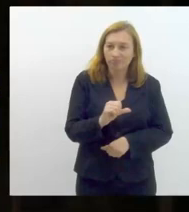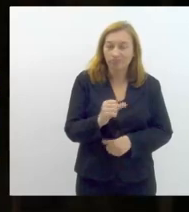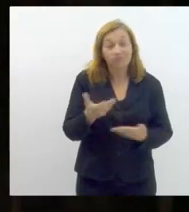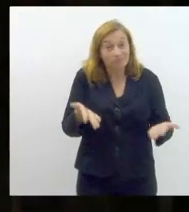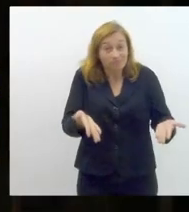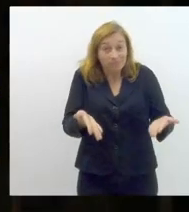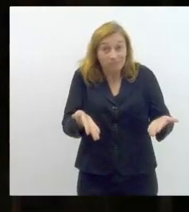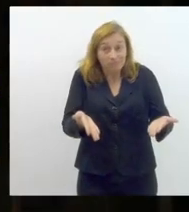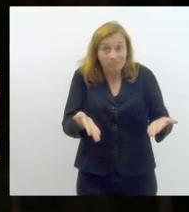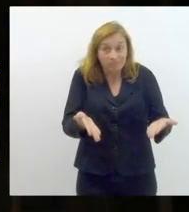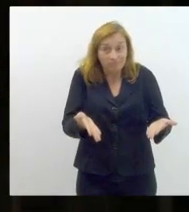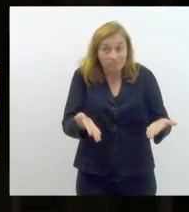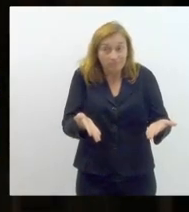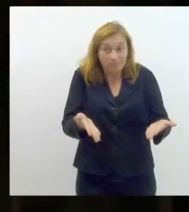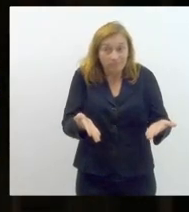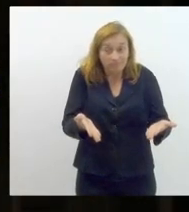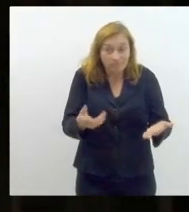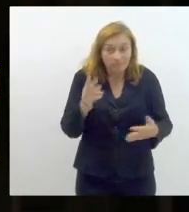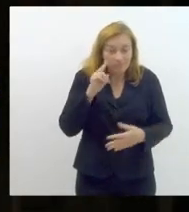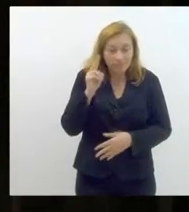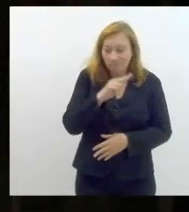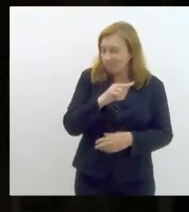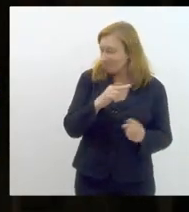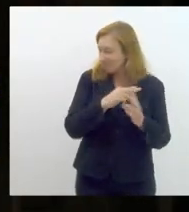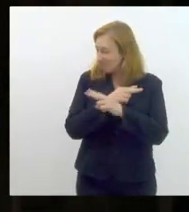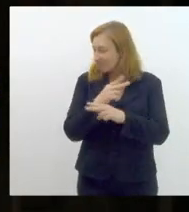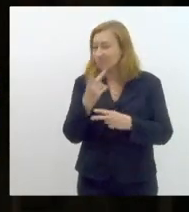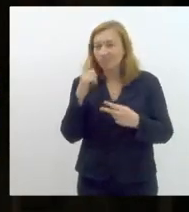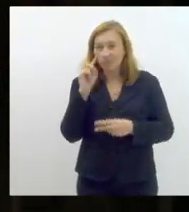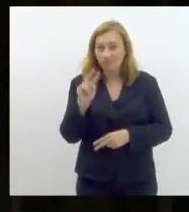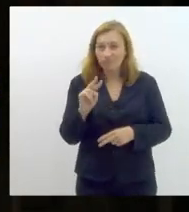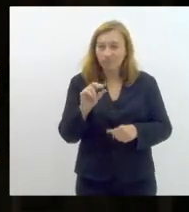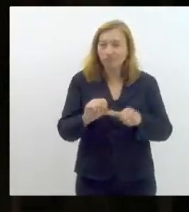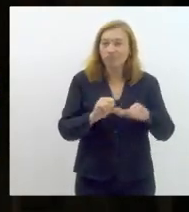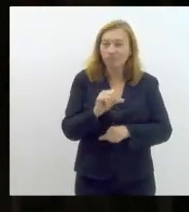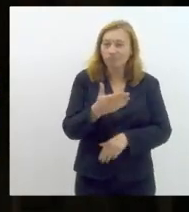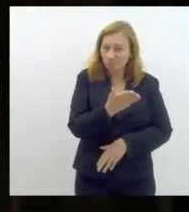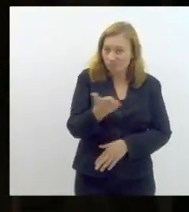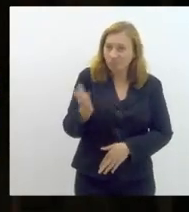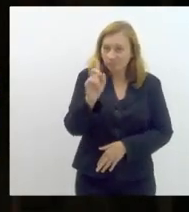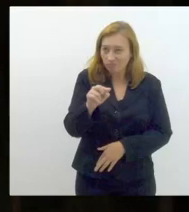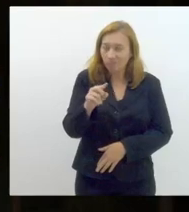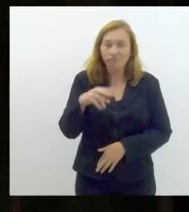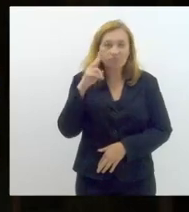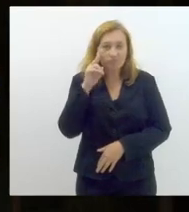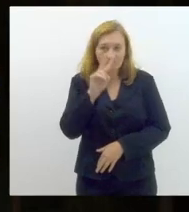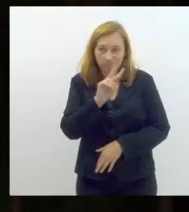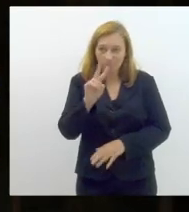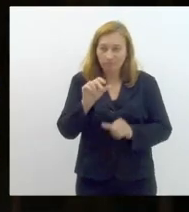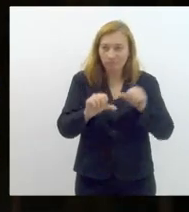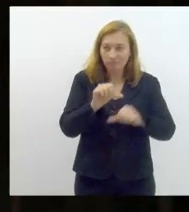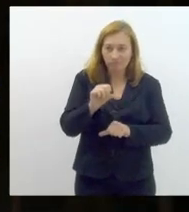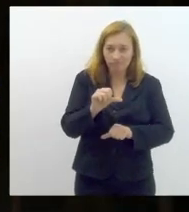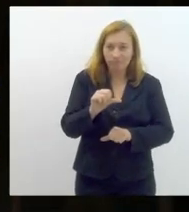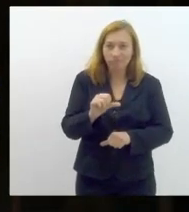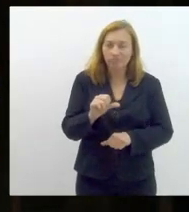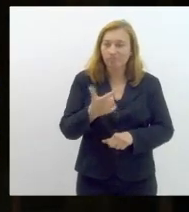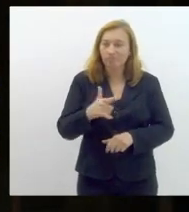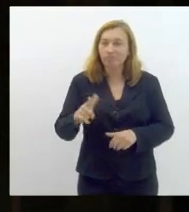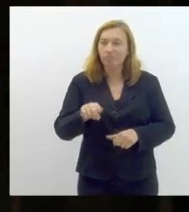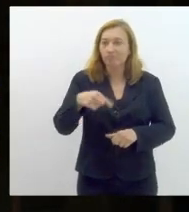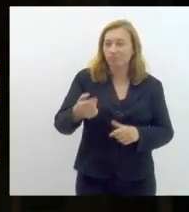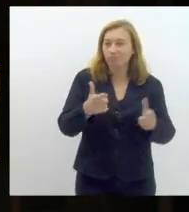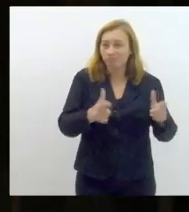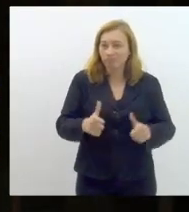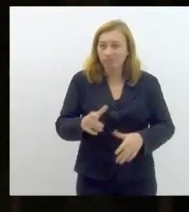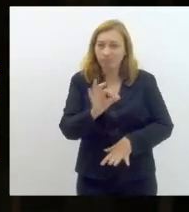aqui. Se vocês olharem para o lado um do outro, vocês vão ver a mudança. Vocês são a mudança. Não existe outro lugar para vocês estarem.